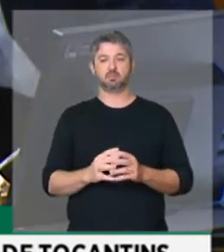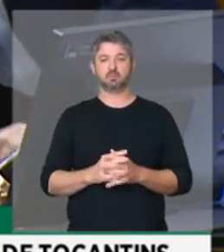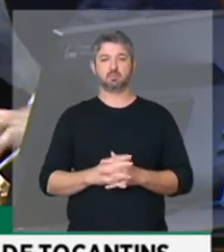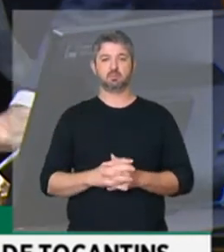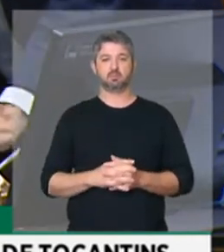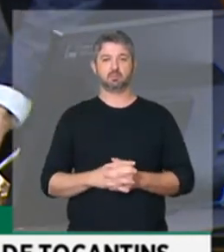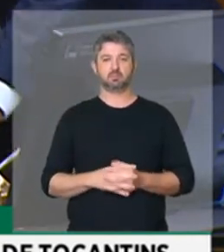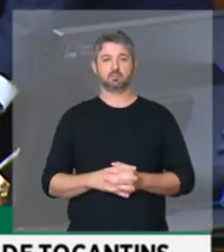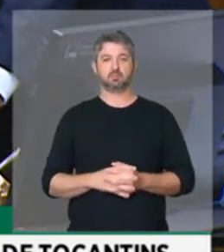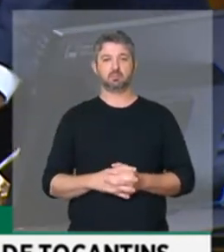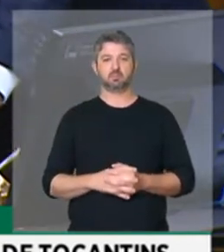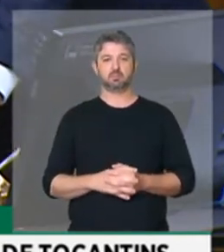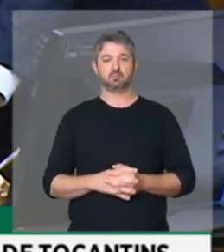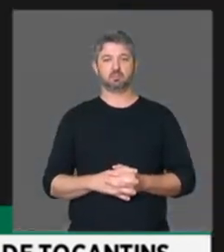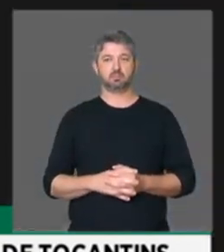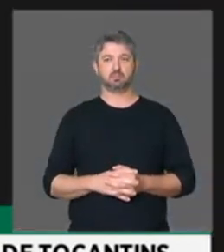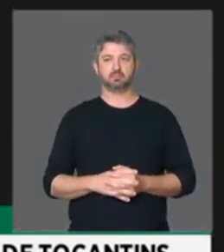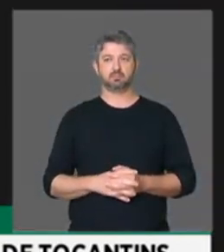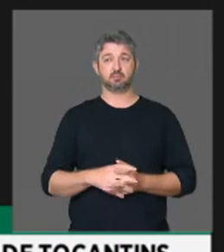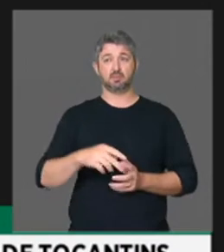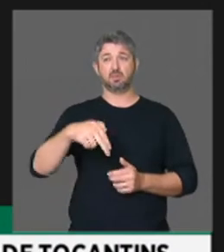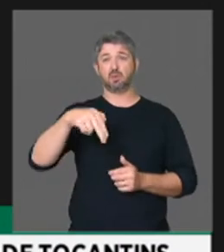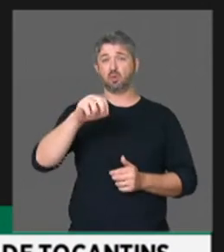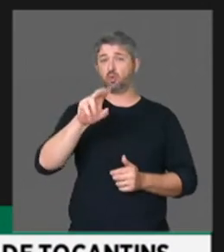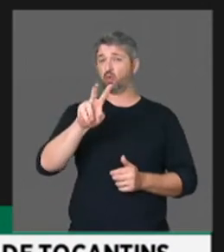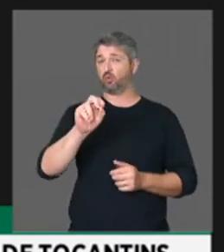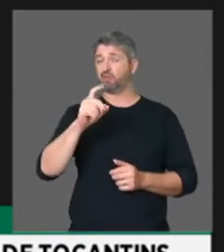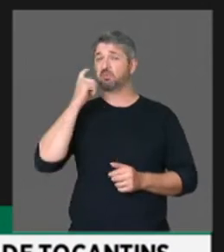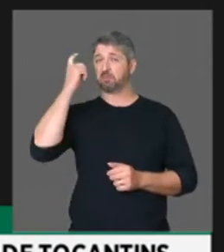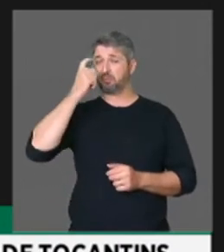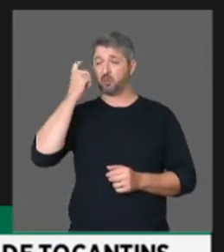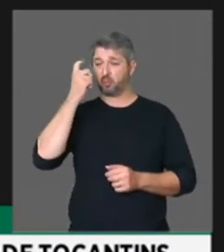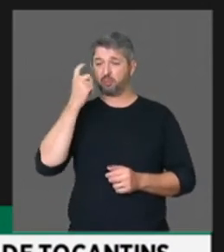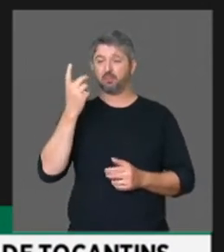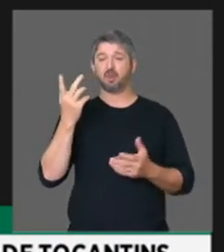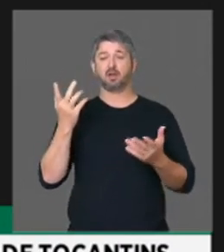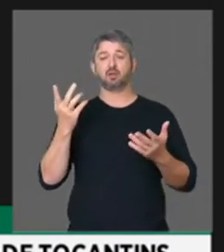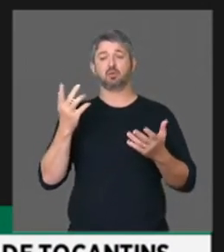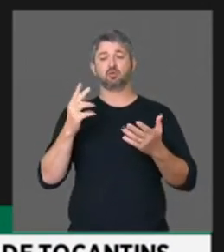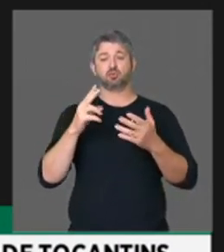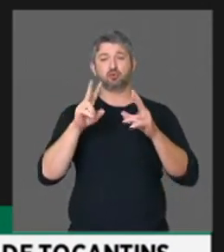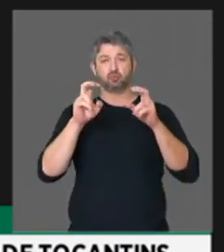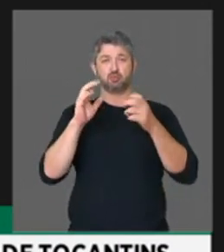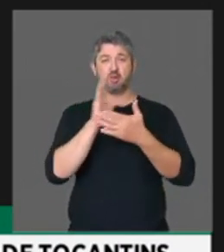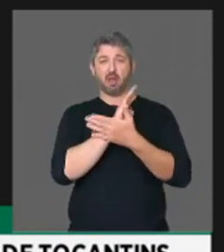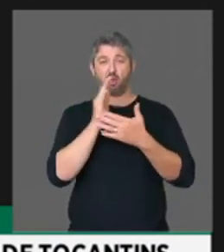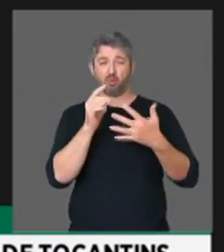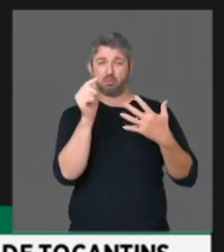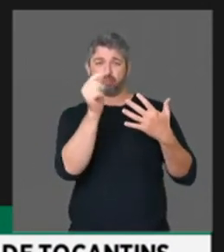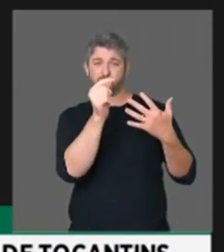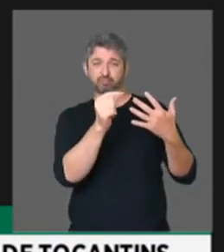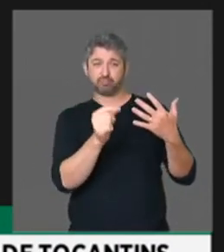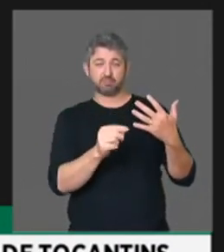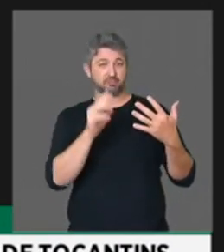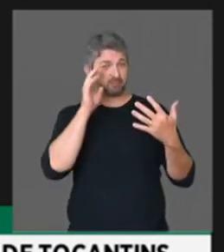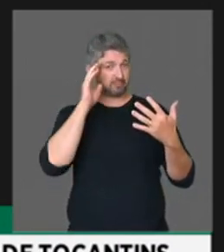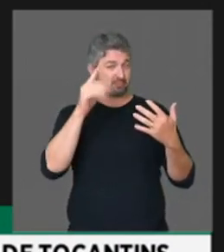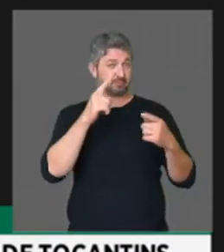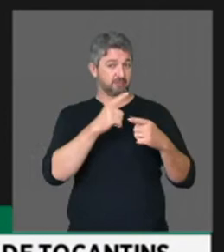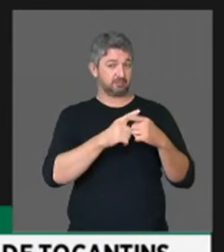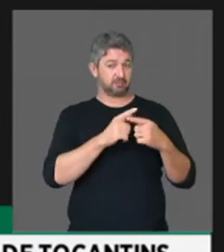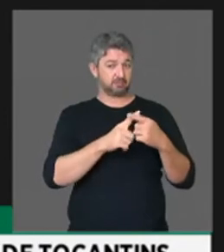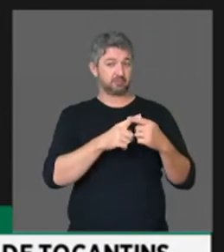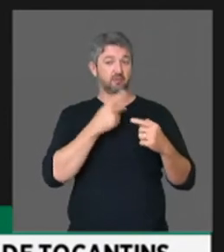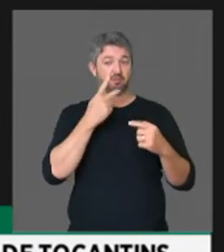Presidente, o novo tem uma preocupação com alguns pontos dessa matéria, especialmente porque ele